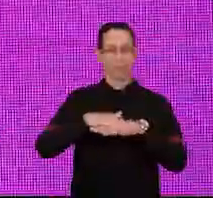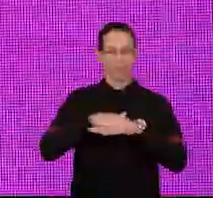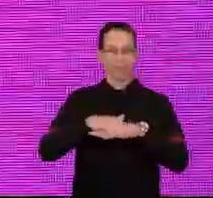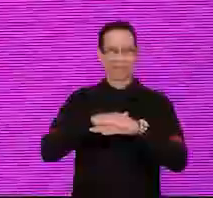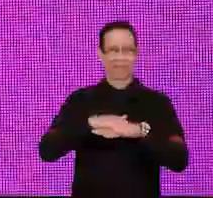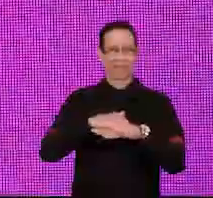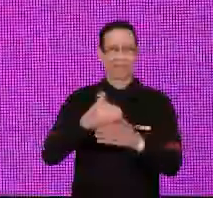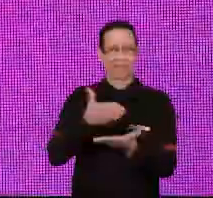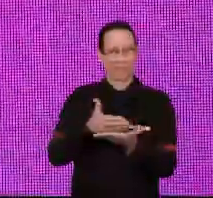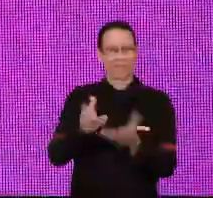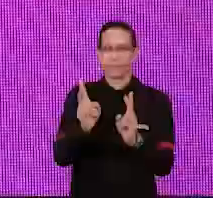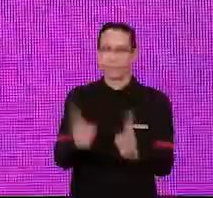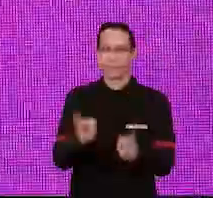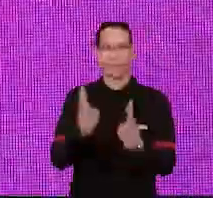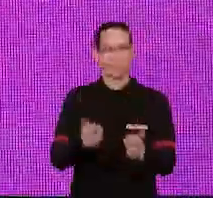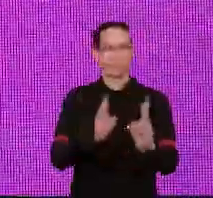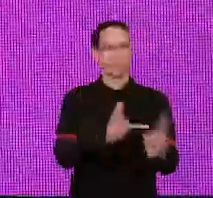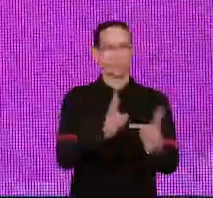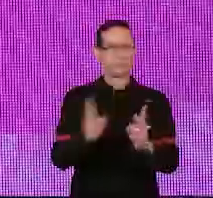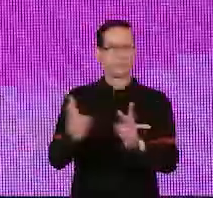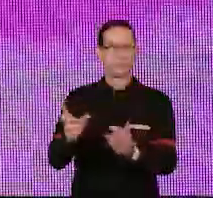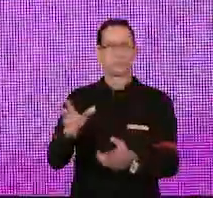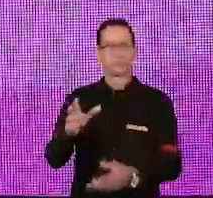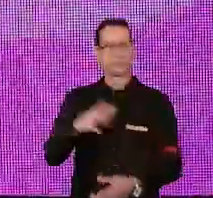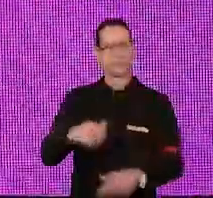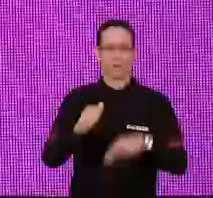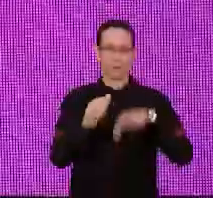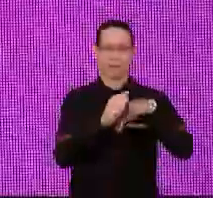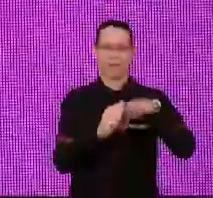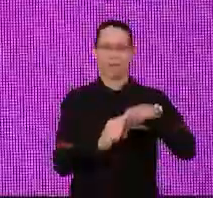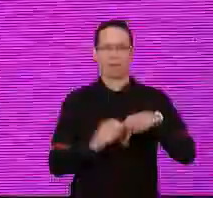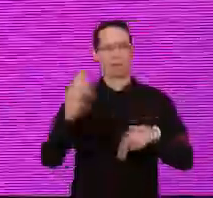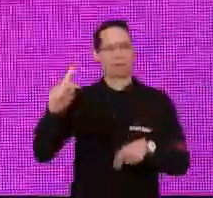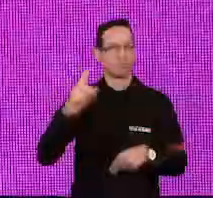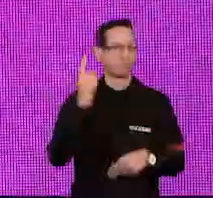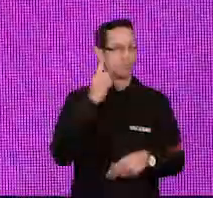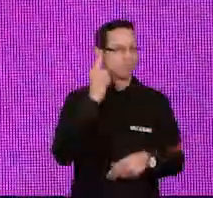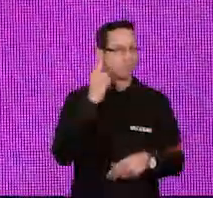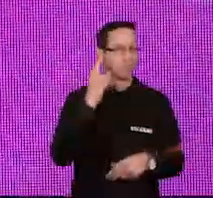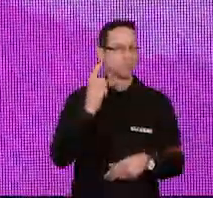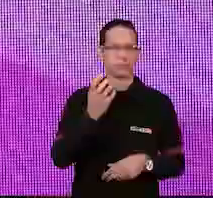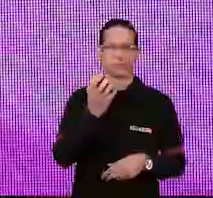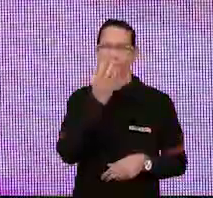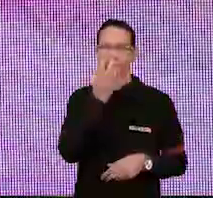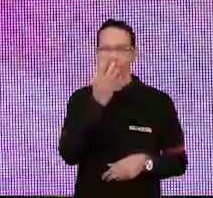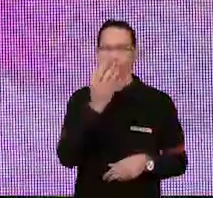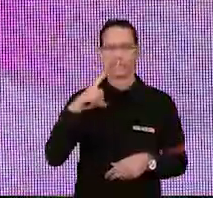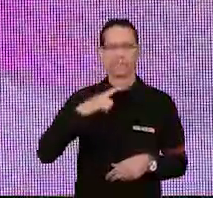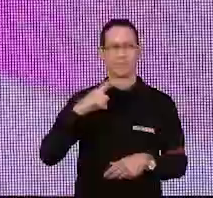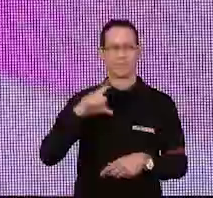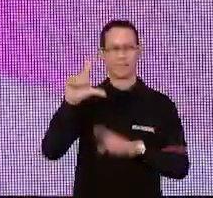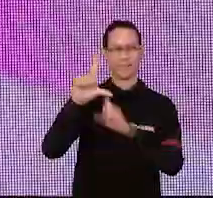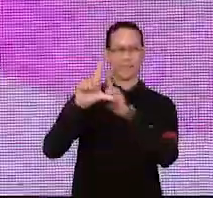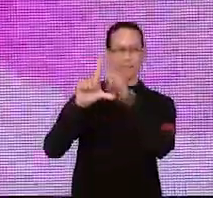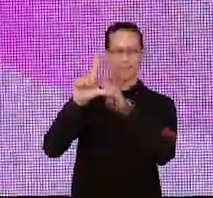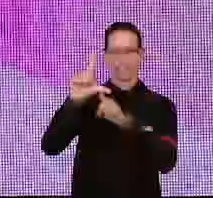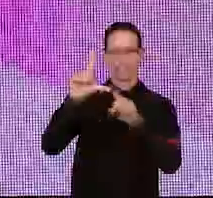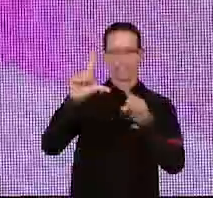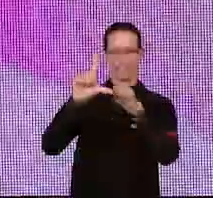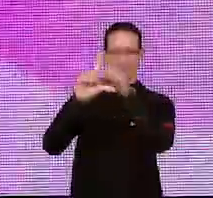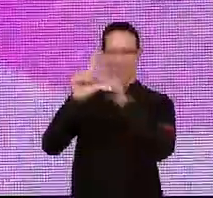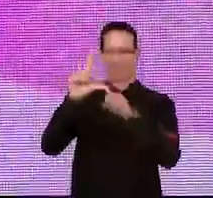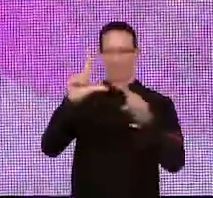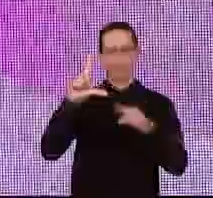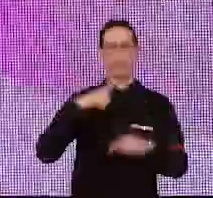né, desde sempre, todo mundo hoje tem um modelo anatômico de orelha no consultório, né, aquele formato de L da orelha. Quando você